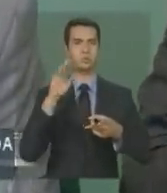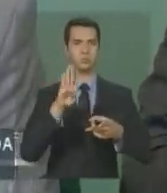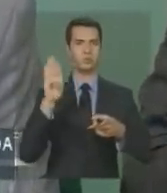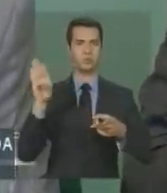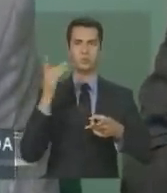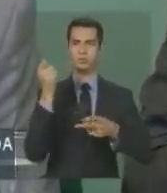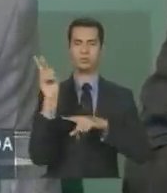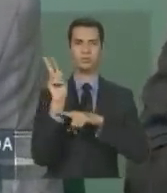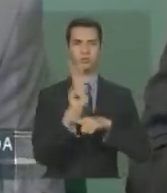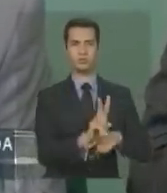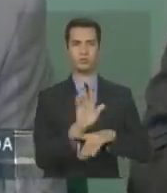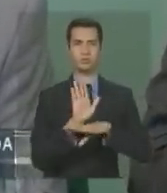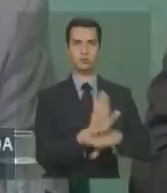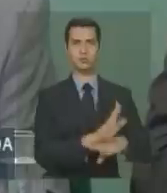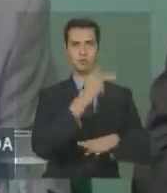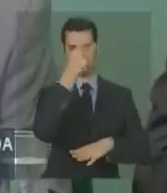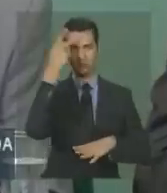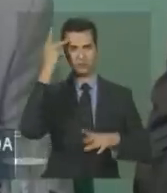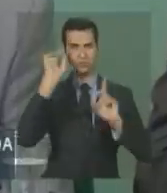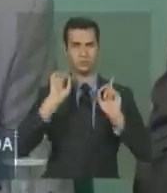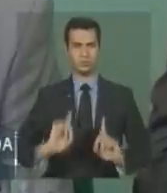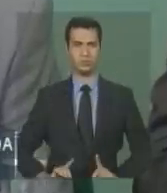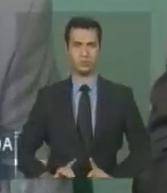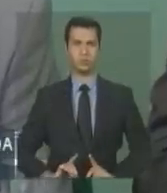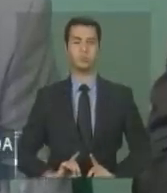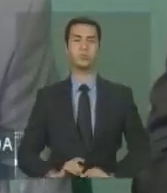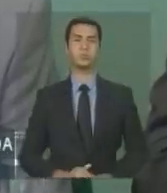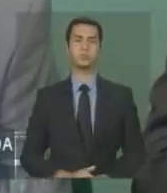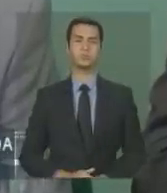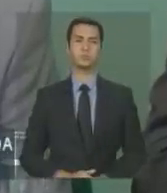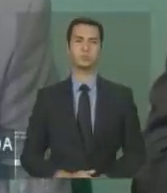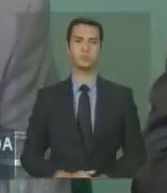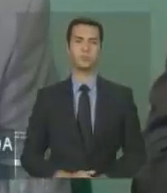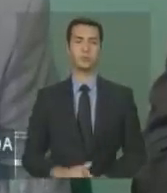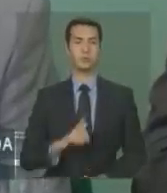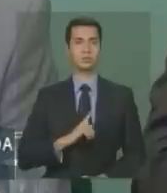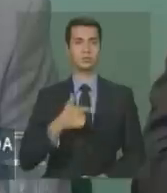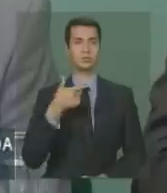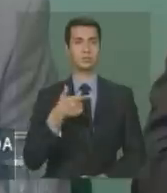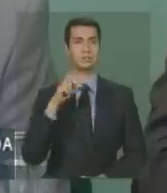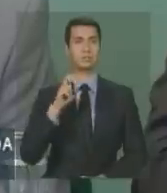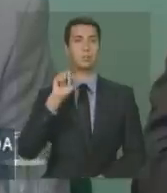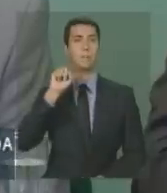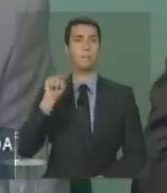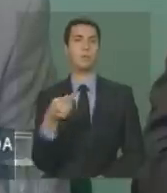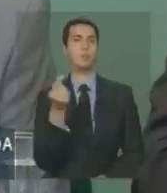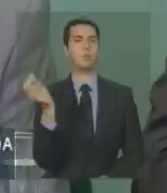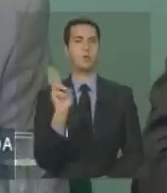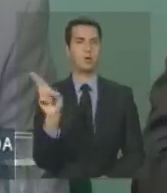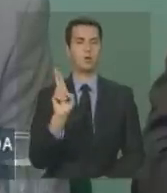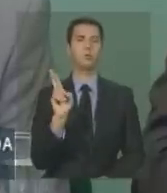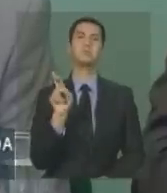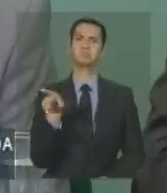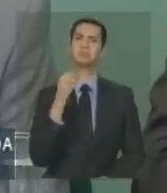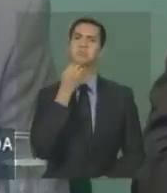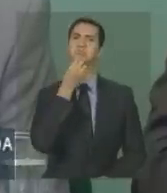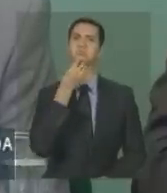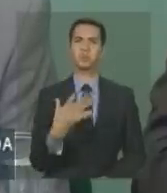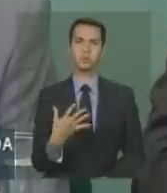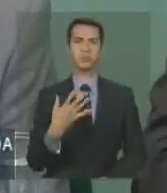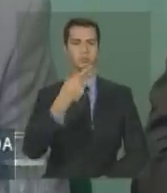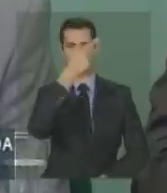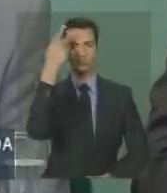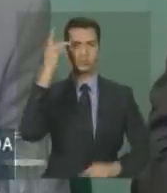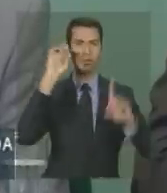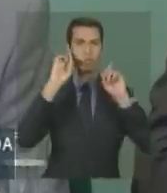facilitar para as pessoas com deficiência o valor de R 25.000 nós consideramos que é um valor suficiente para as pessoas